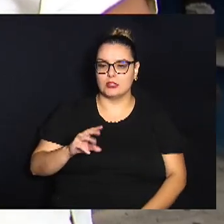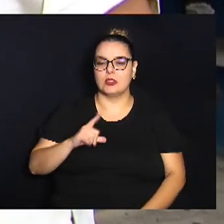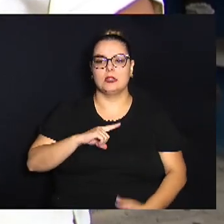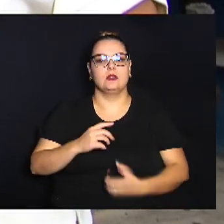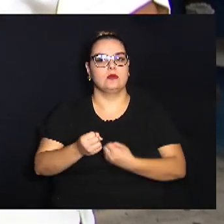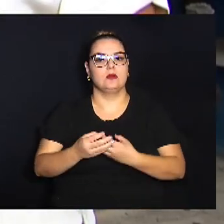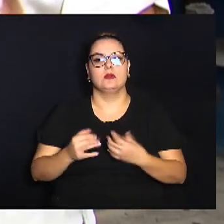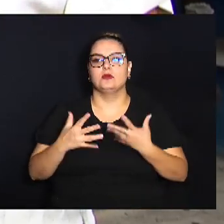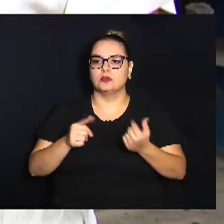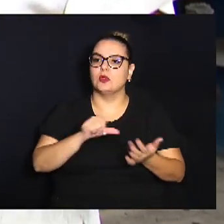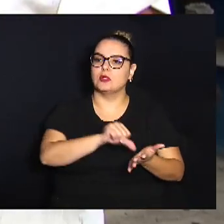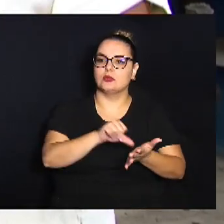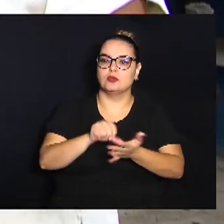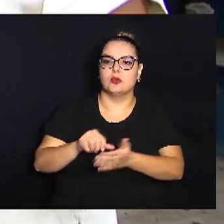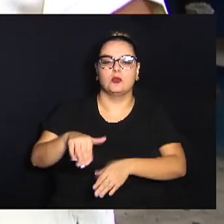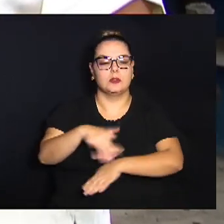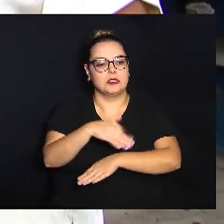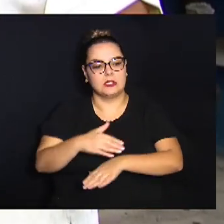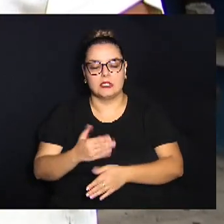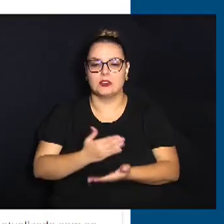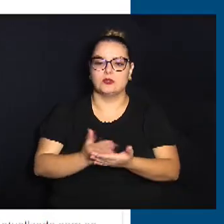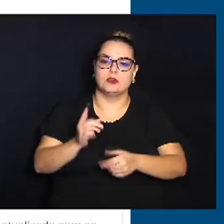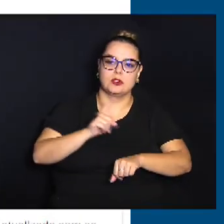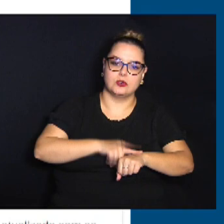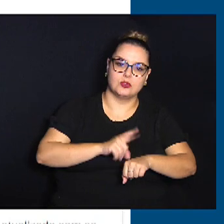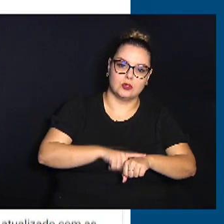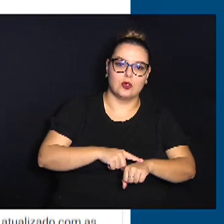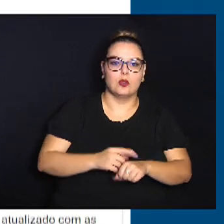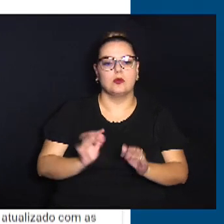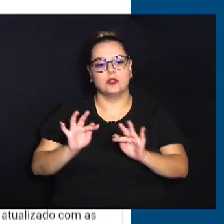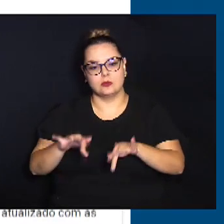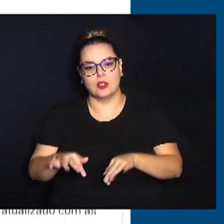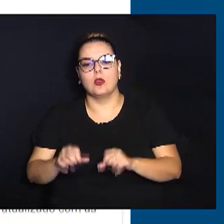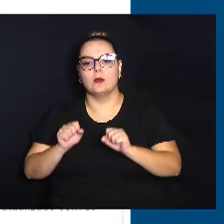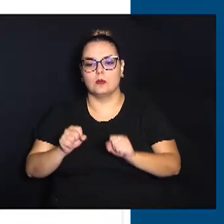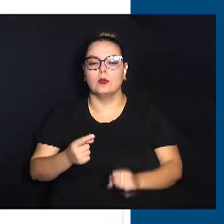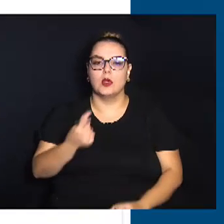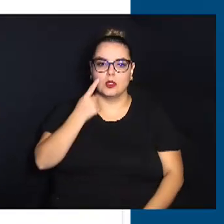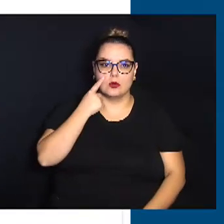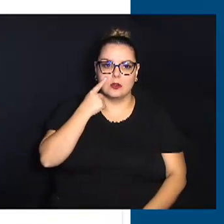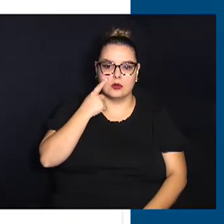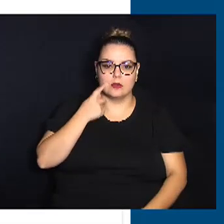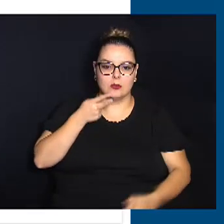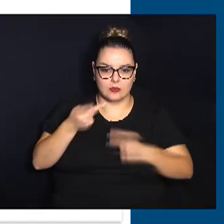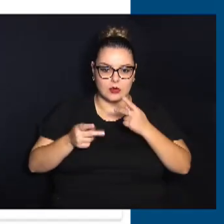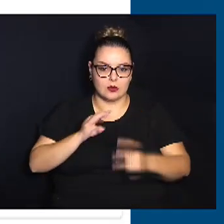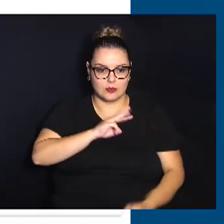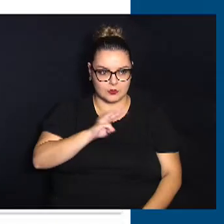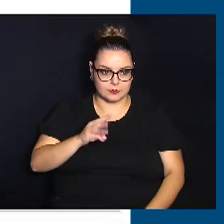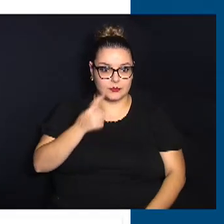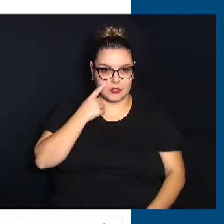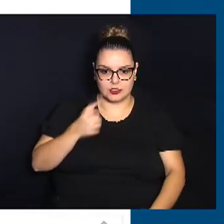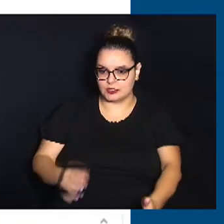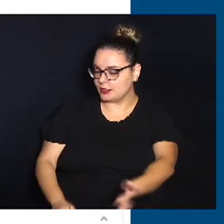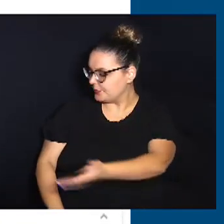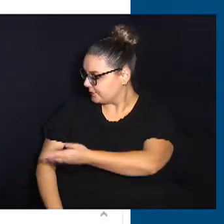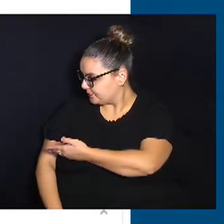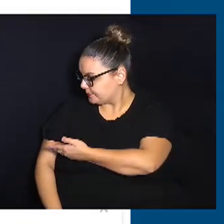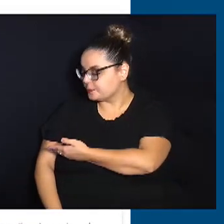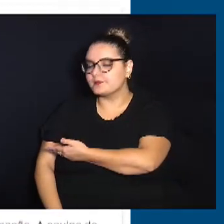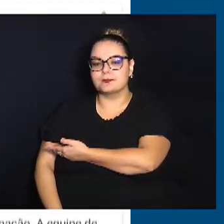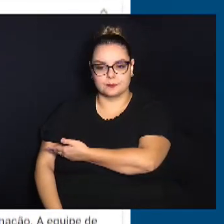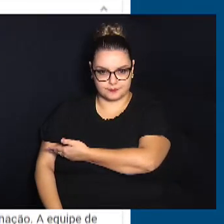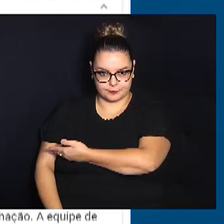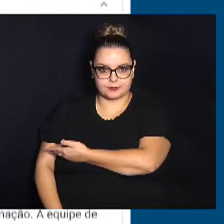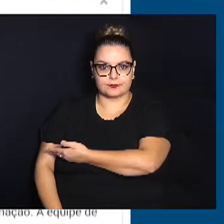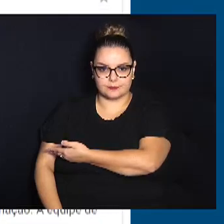de todas as unidades, o horário de início, o horário de término, então as pessoas podem consultar sim. Vamos reforçar o site para o pessoal que está em casa? É